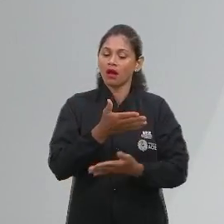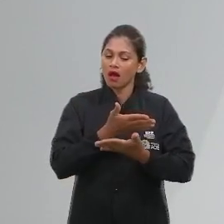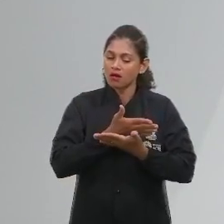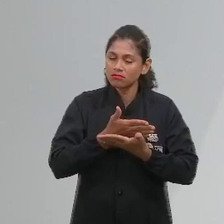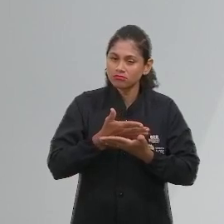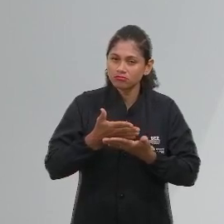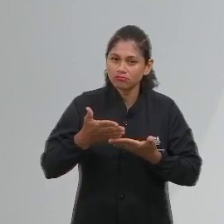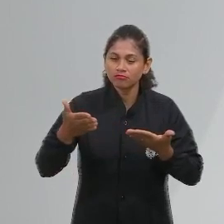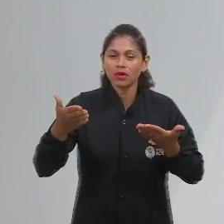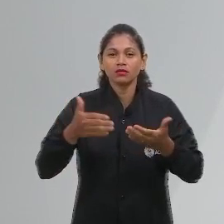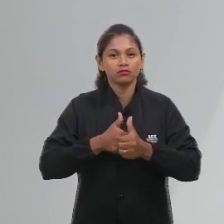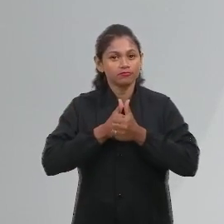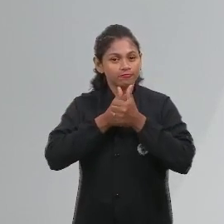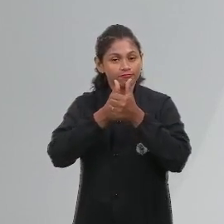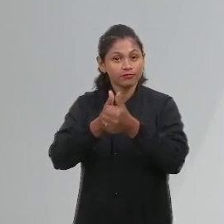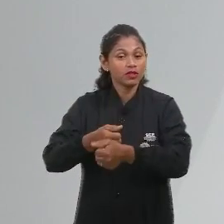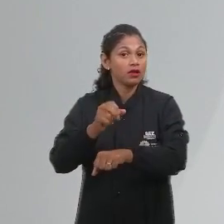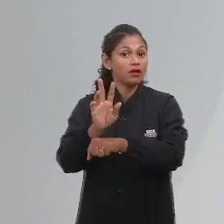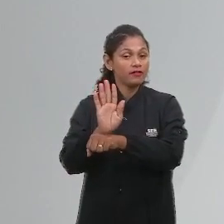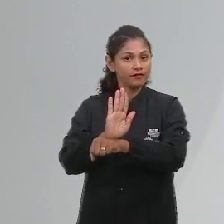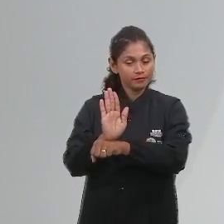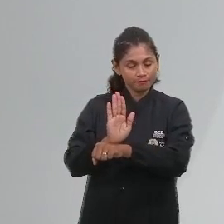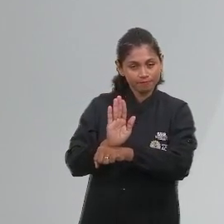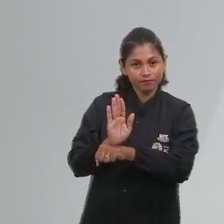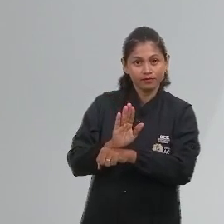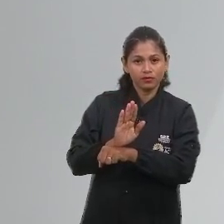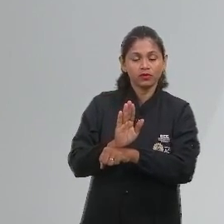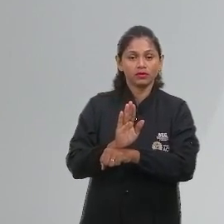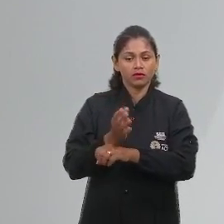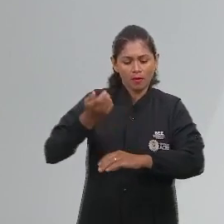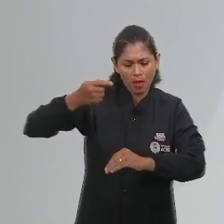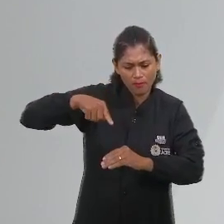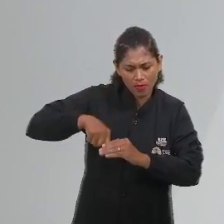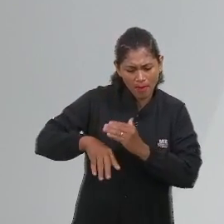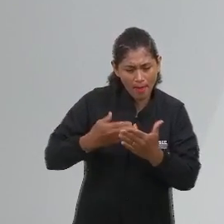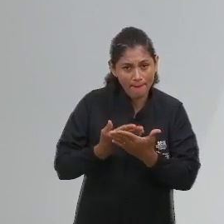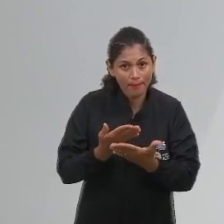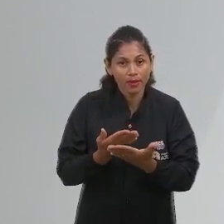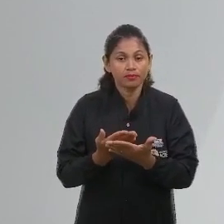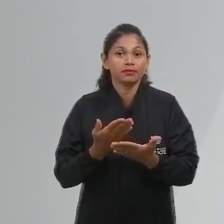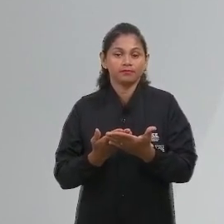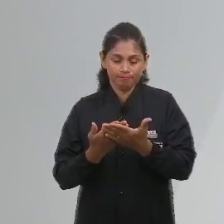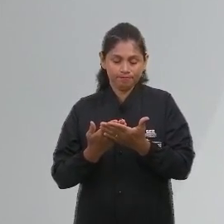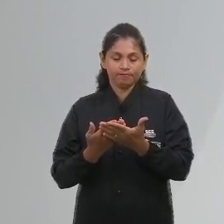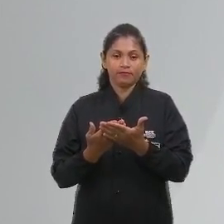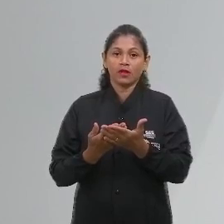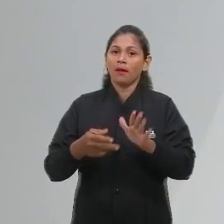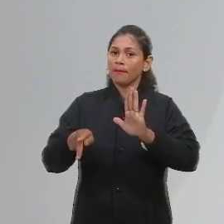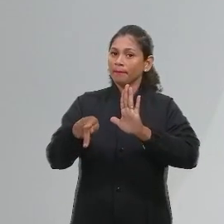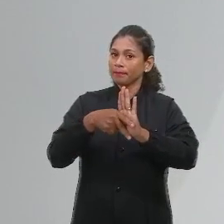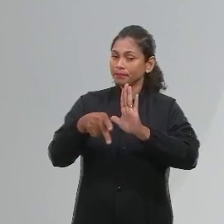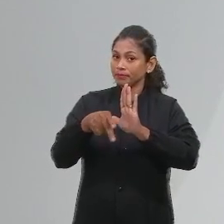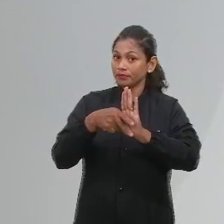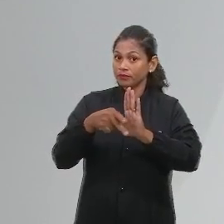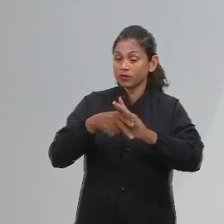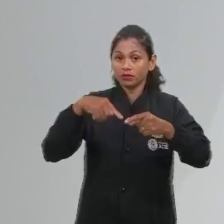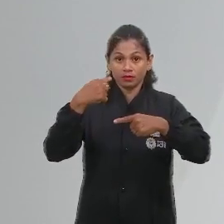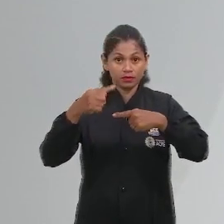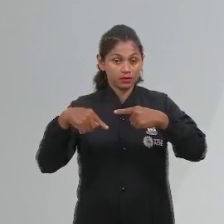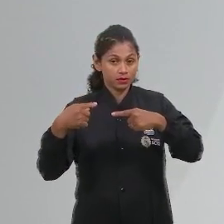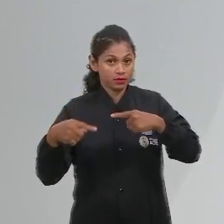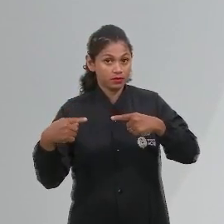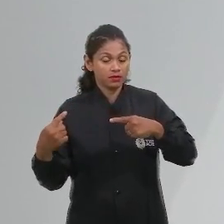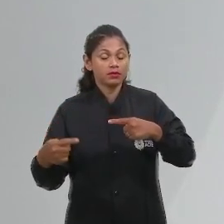começa a acompanhar uma videoaula das rotas de aprofundamento, especificamente do caderno de